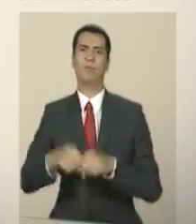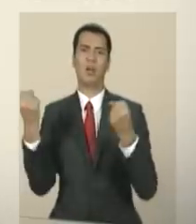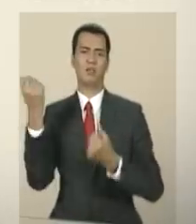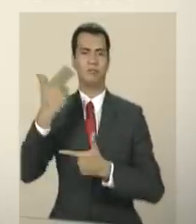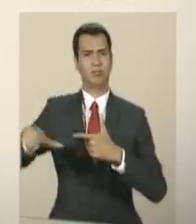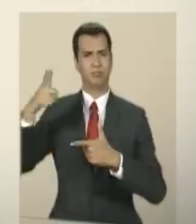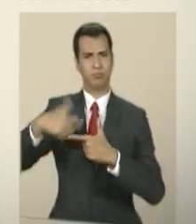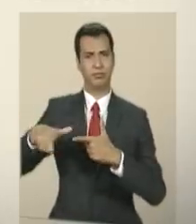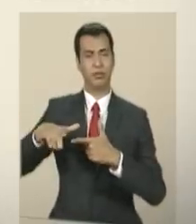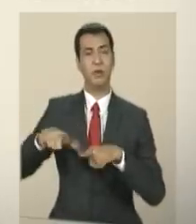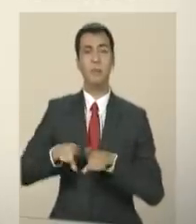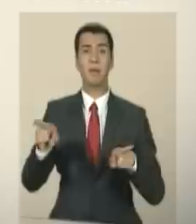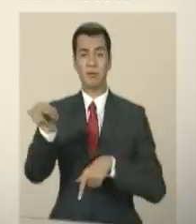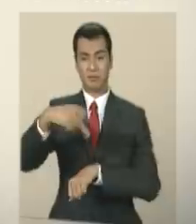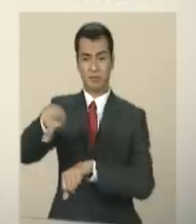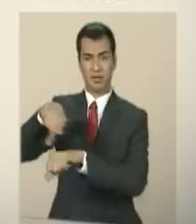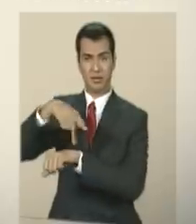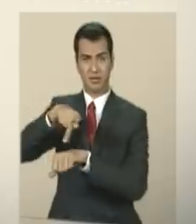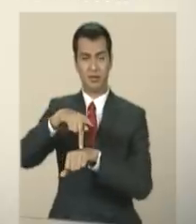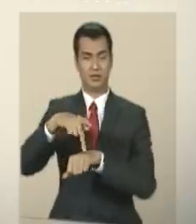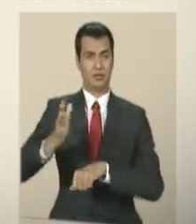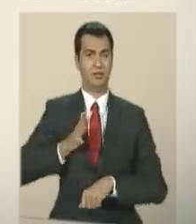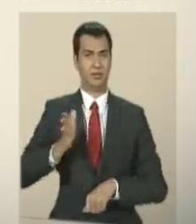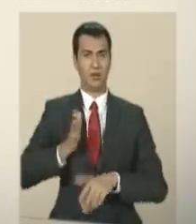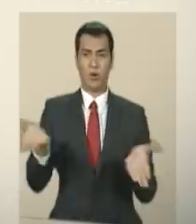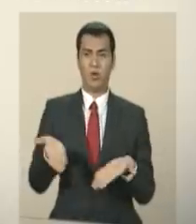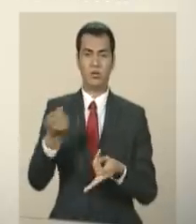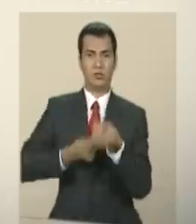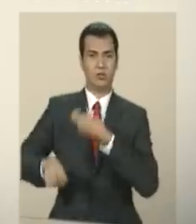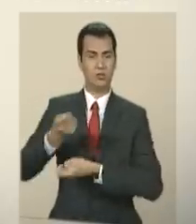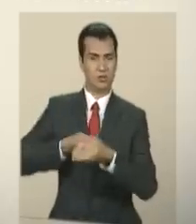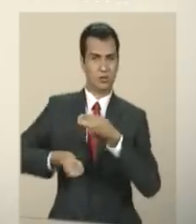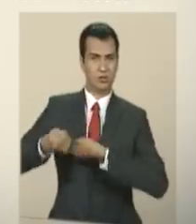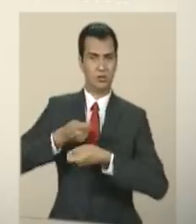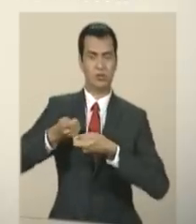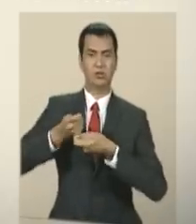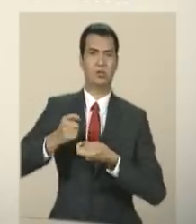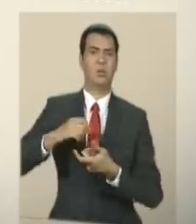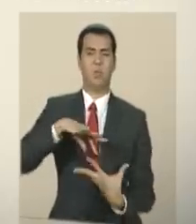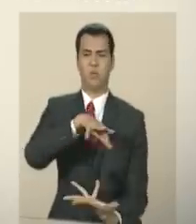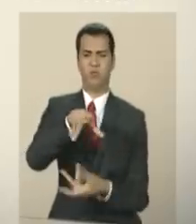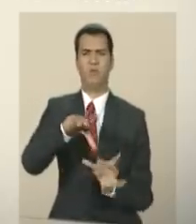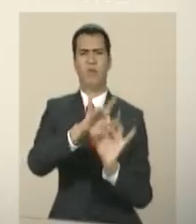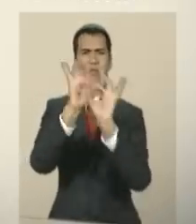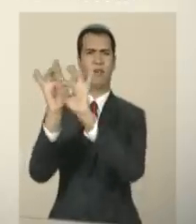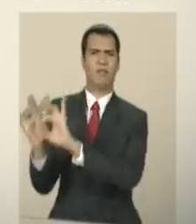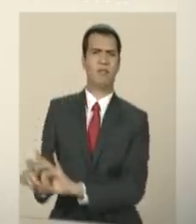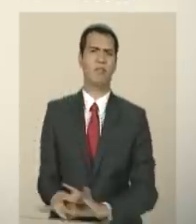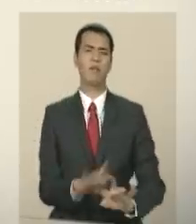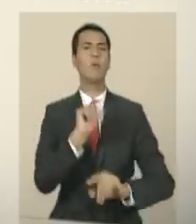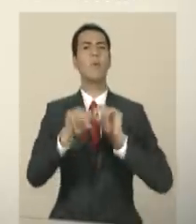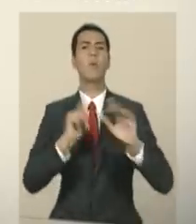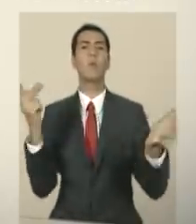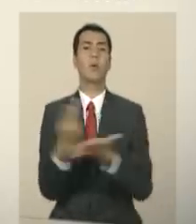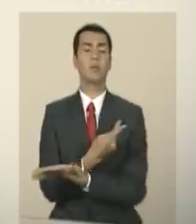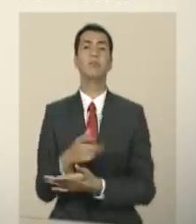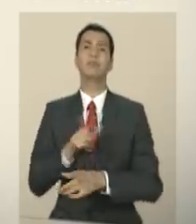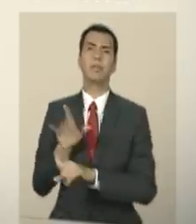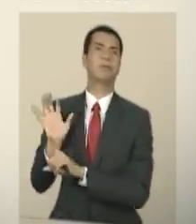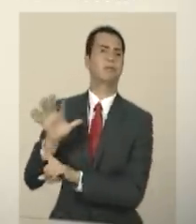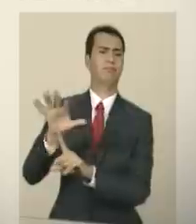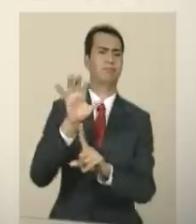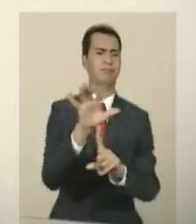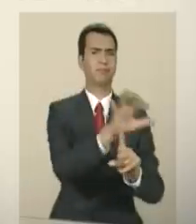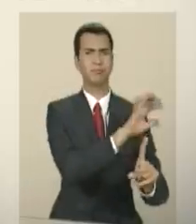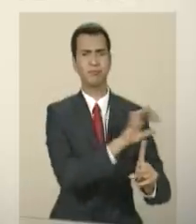países numa economia como é atual uma economia globalizada tem muita influência sobre o